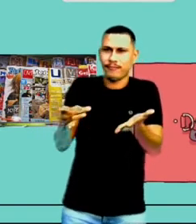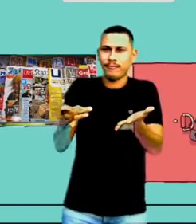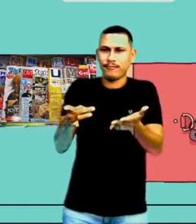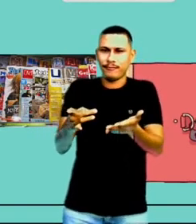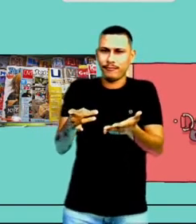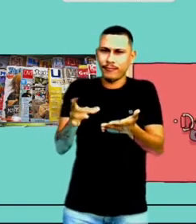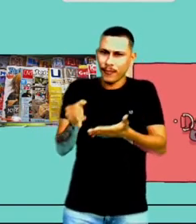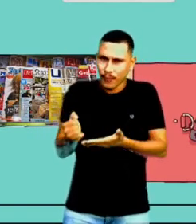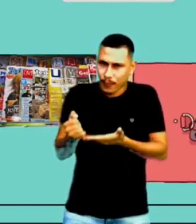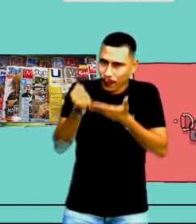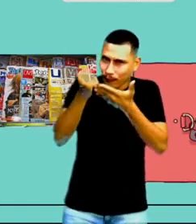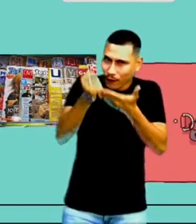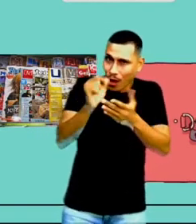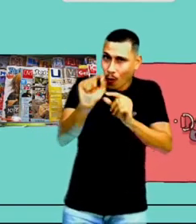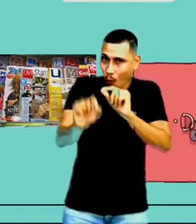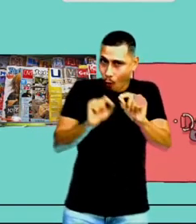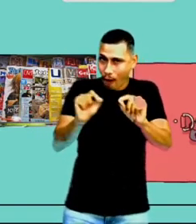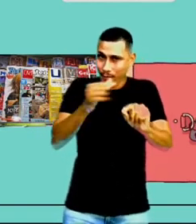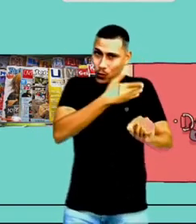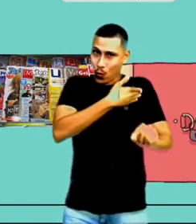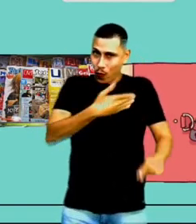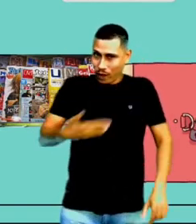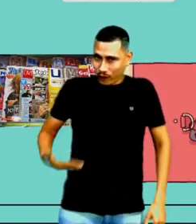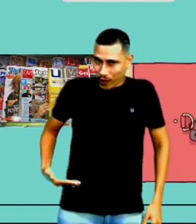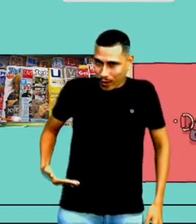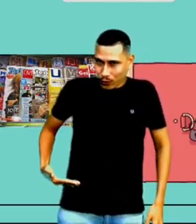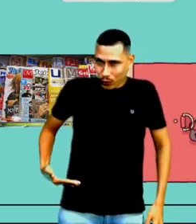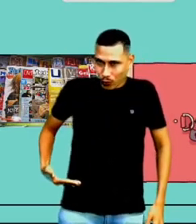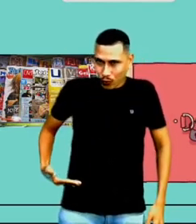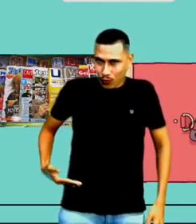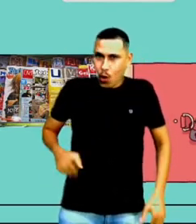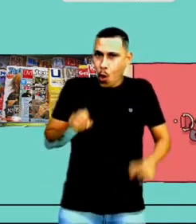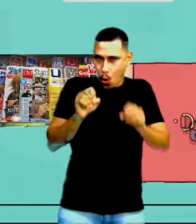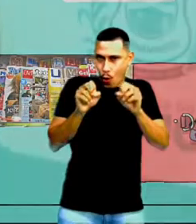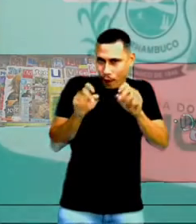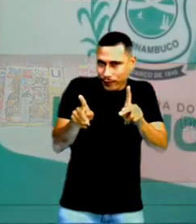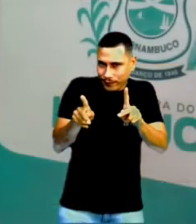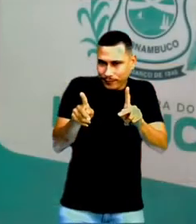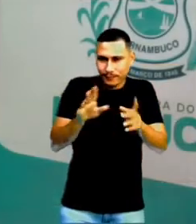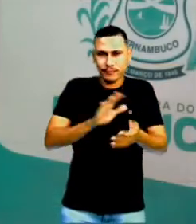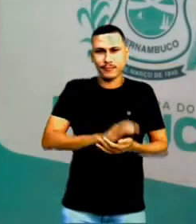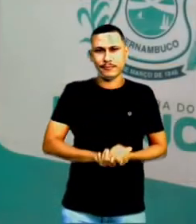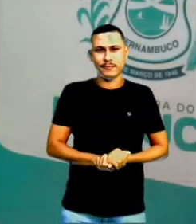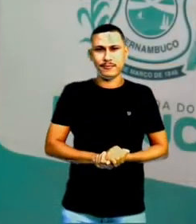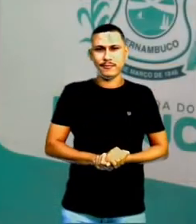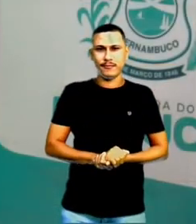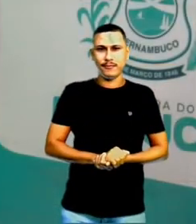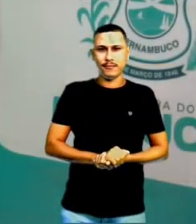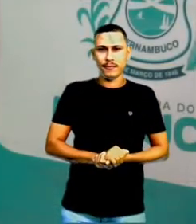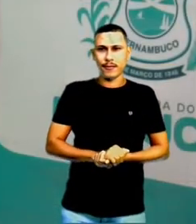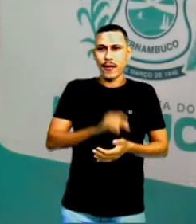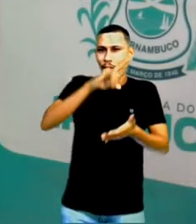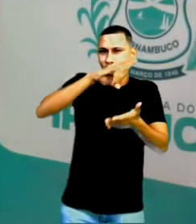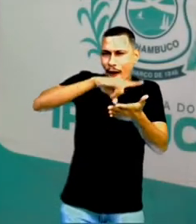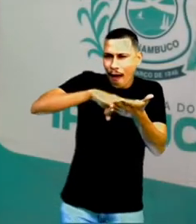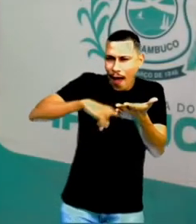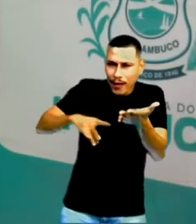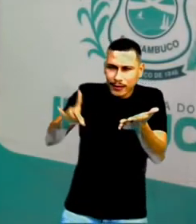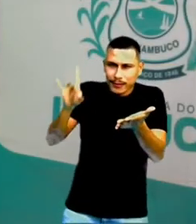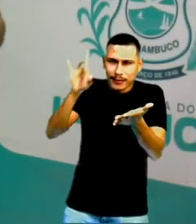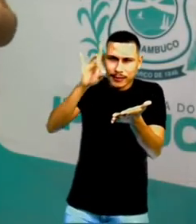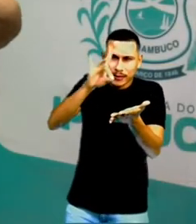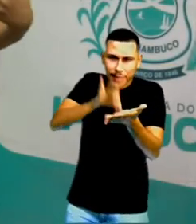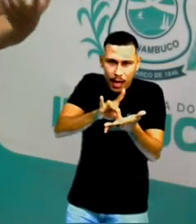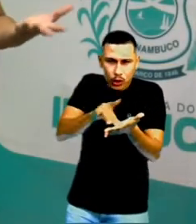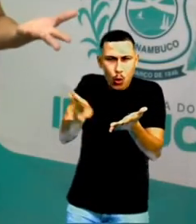demais autoridades governamentais. Então, se trata daqueles registros